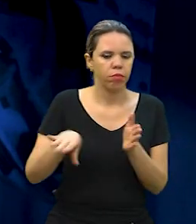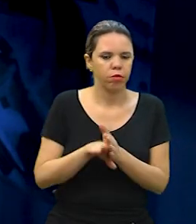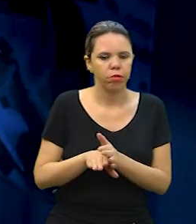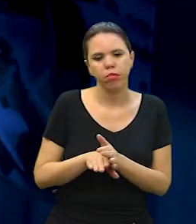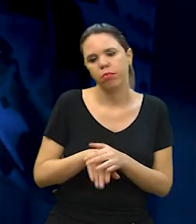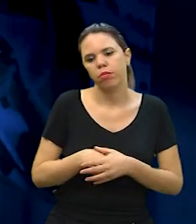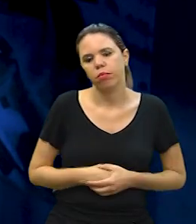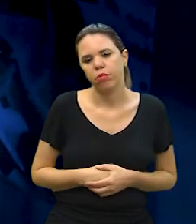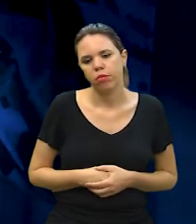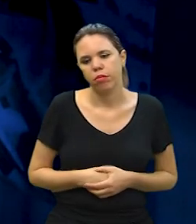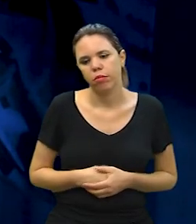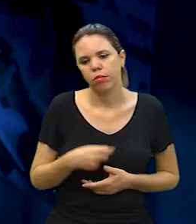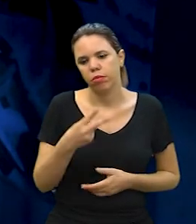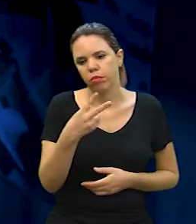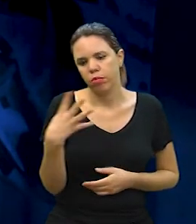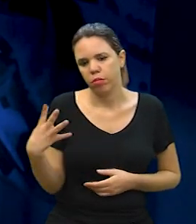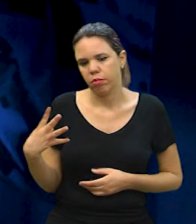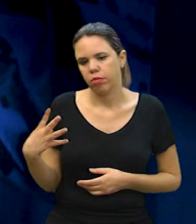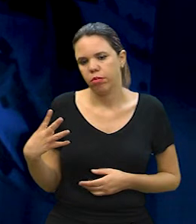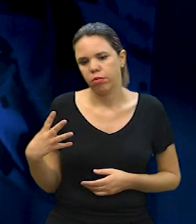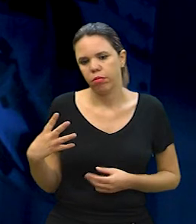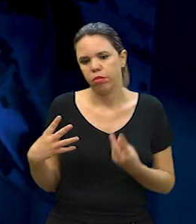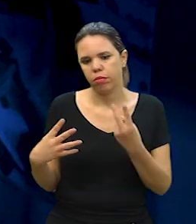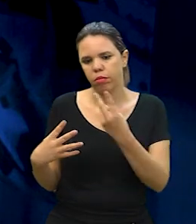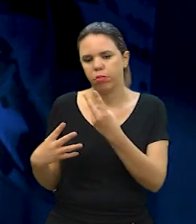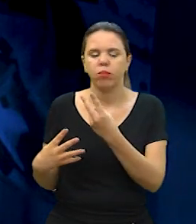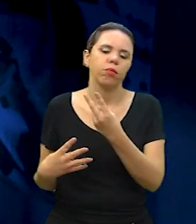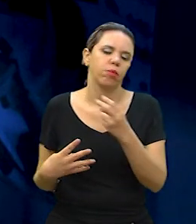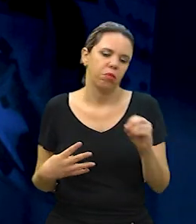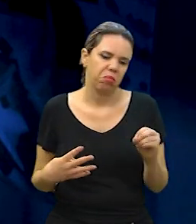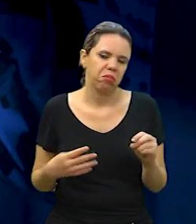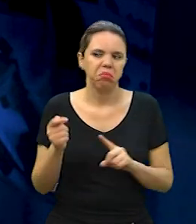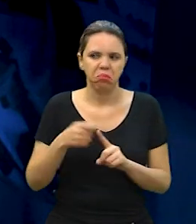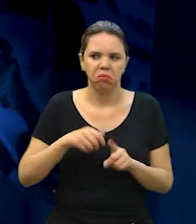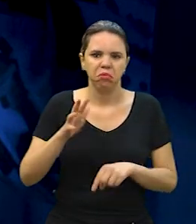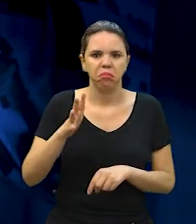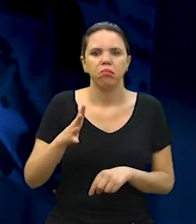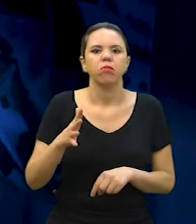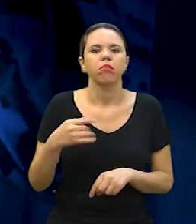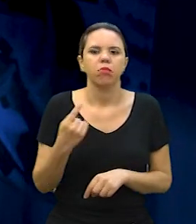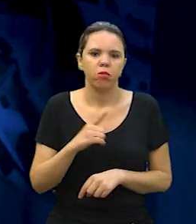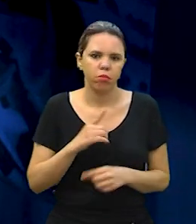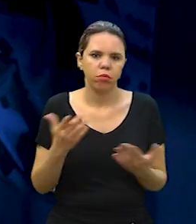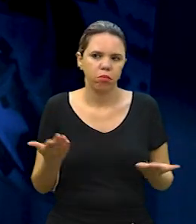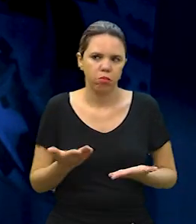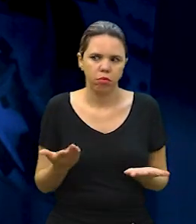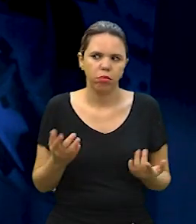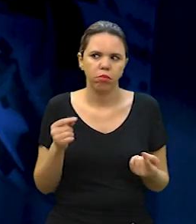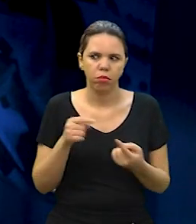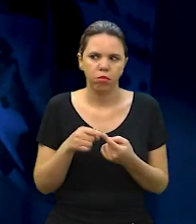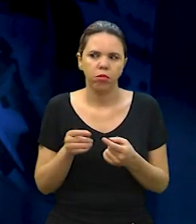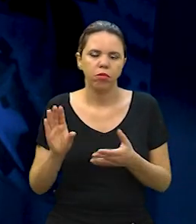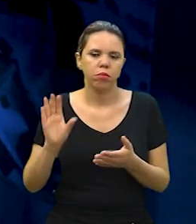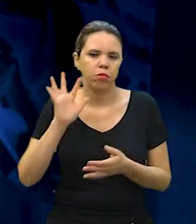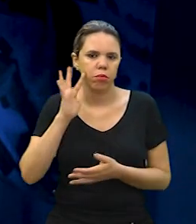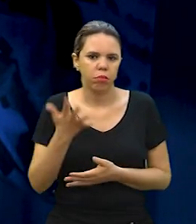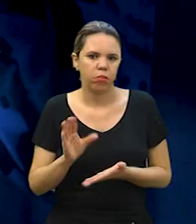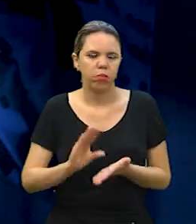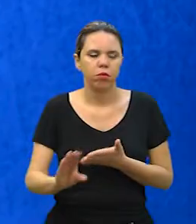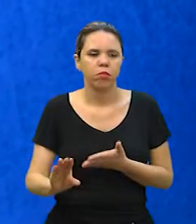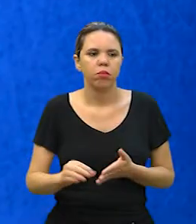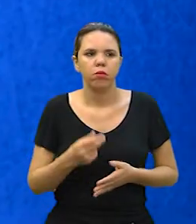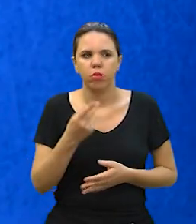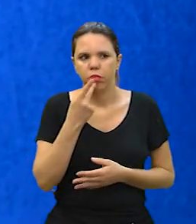ele vem em torno de 20 a 24 meses. A gente tem hoje a nossa média de retorno no